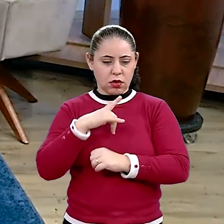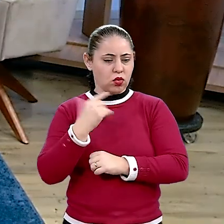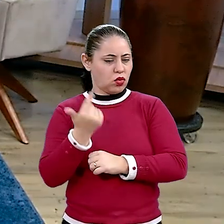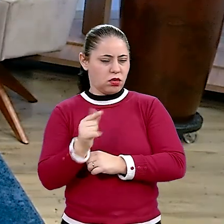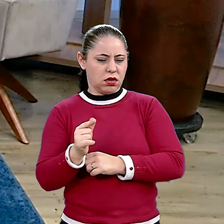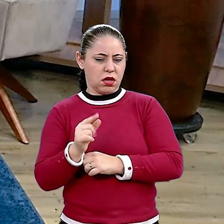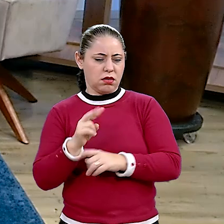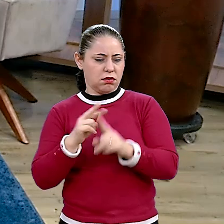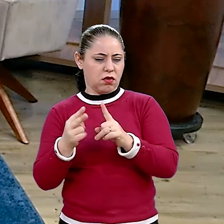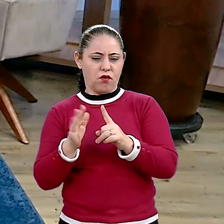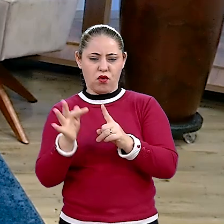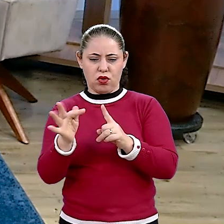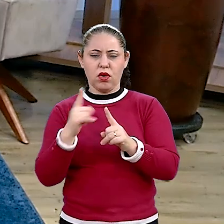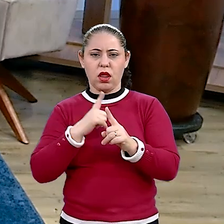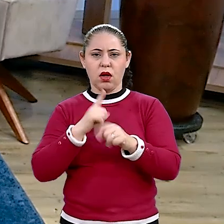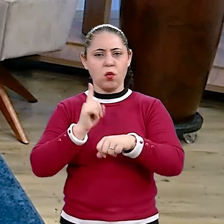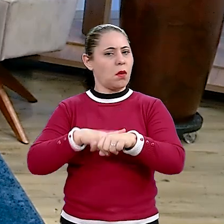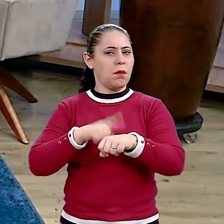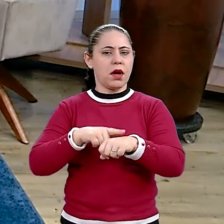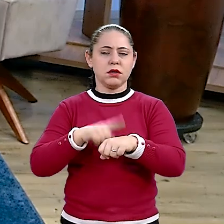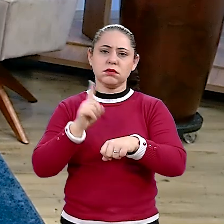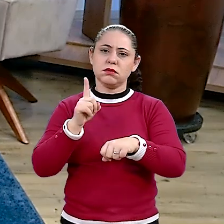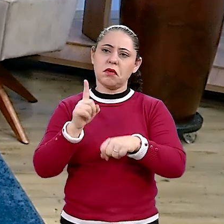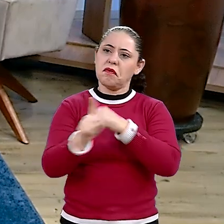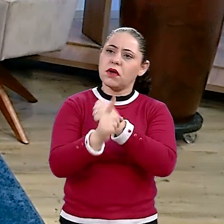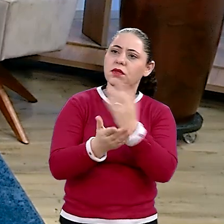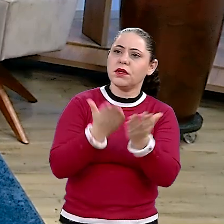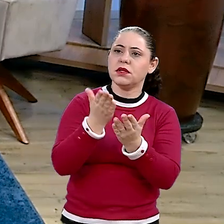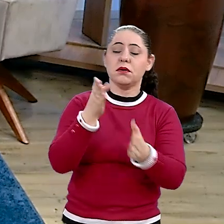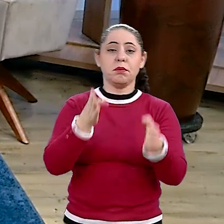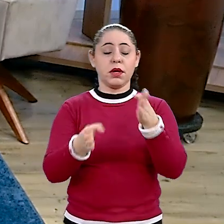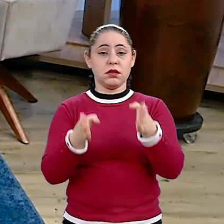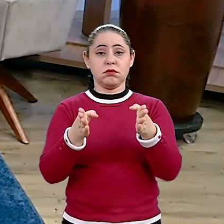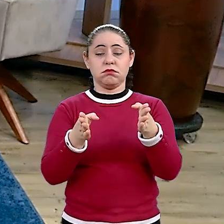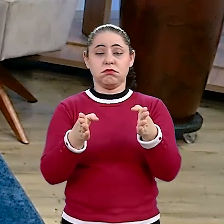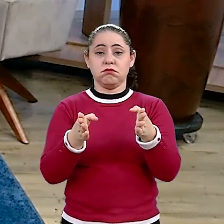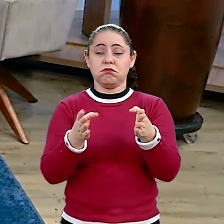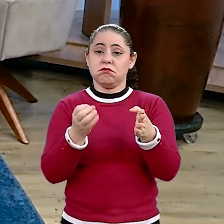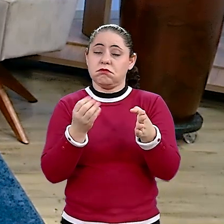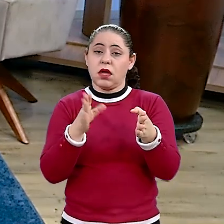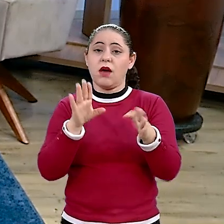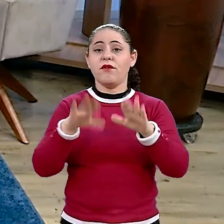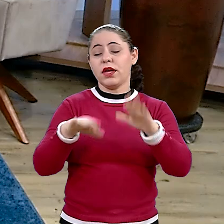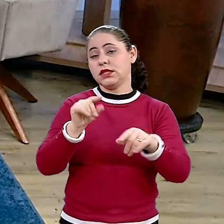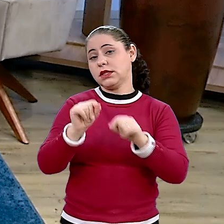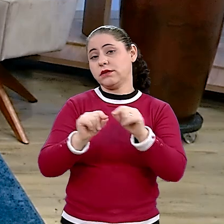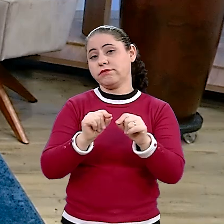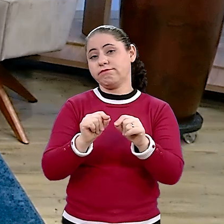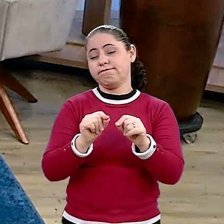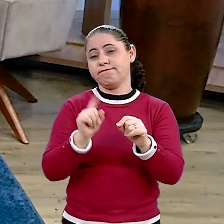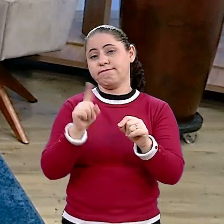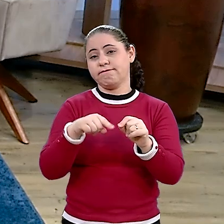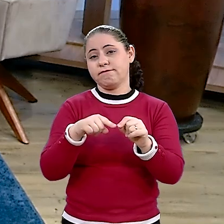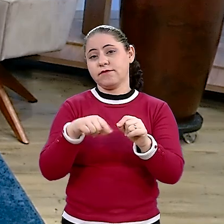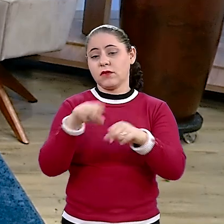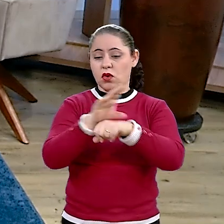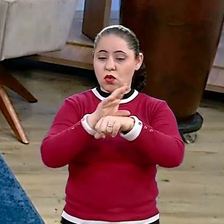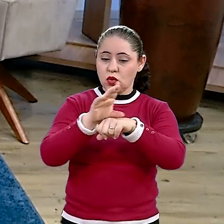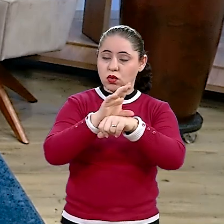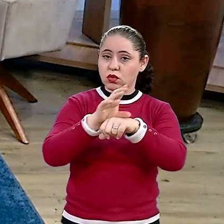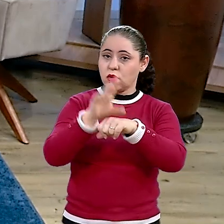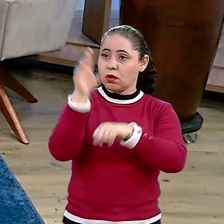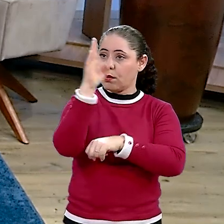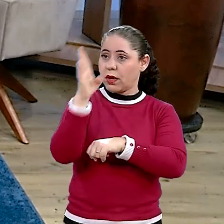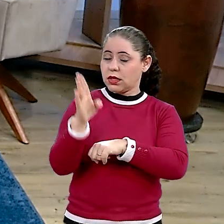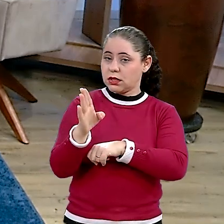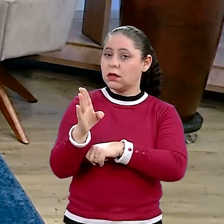tem uma perspectiva clara de quando ele vai ser atendido num prazo razoável, uma vez que a Constituição brasileira é muito